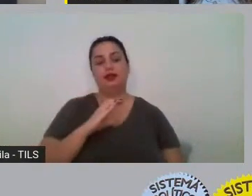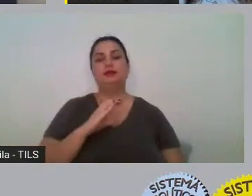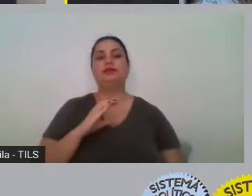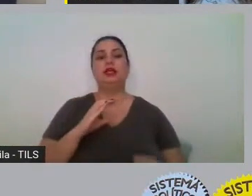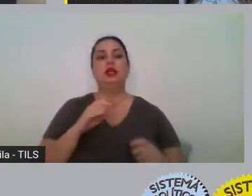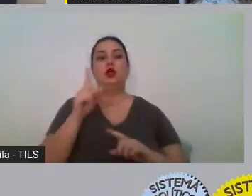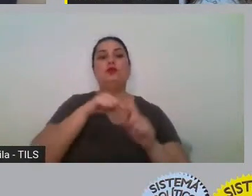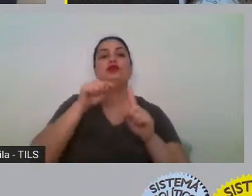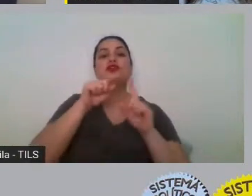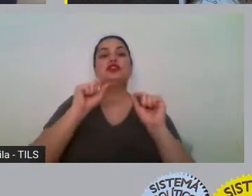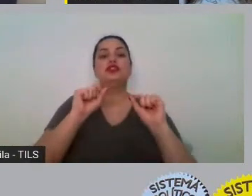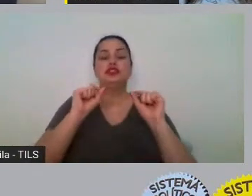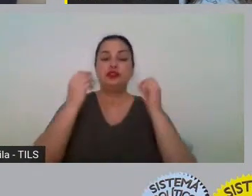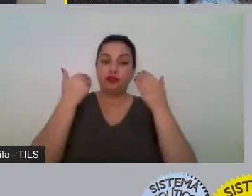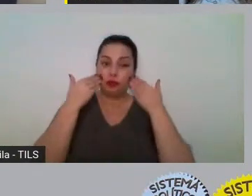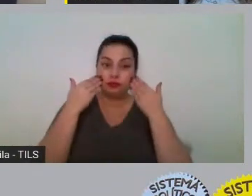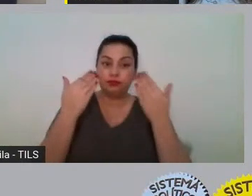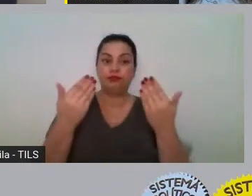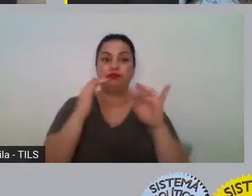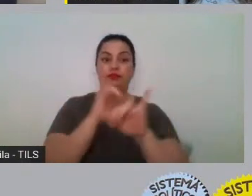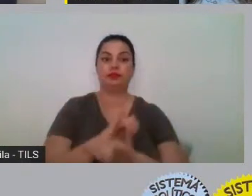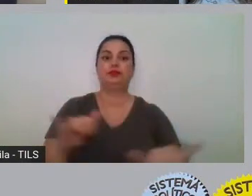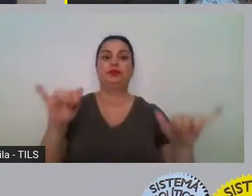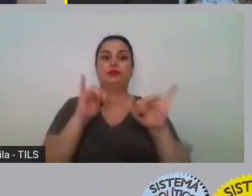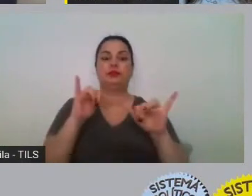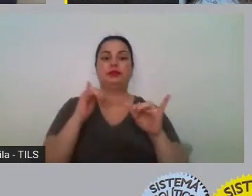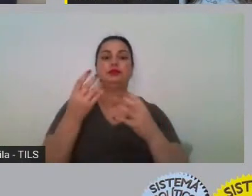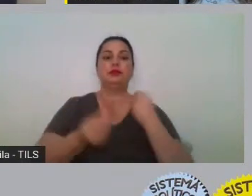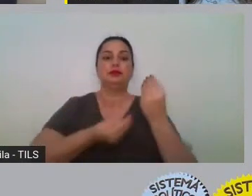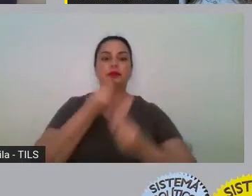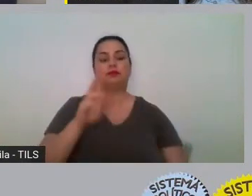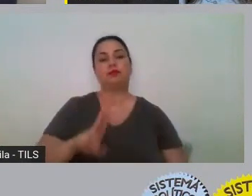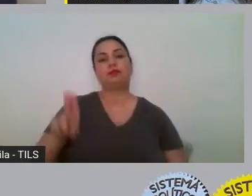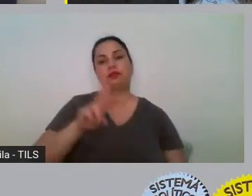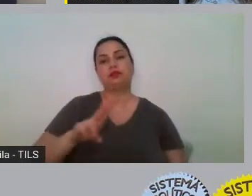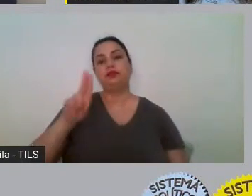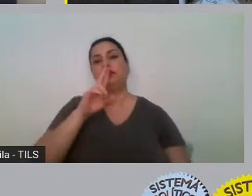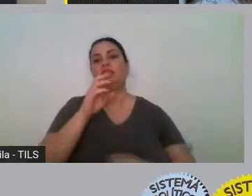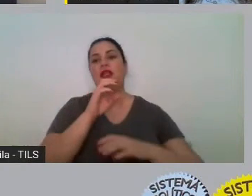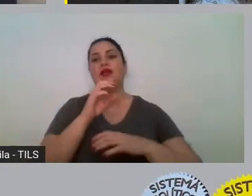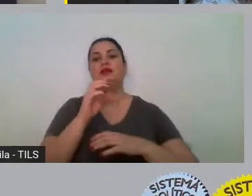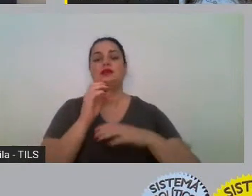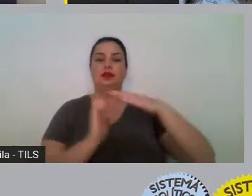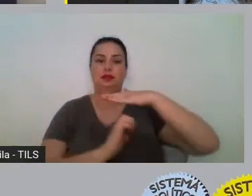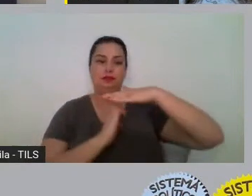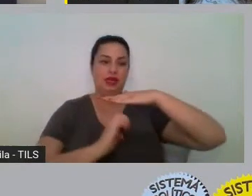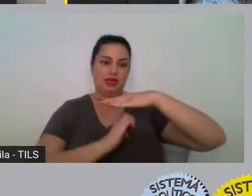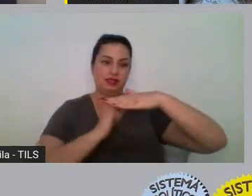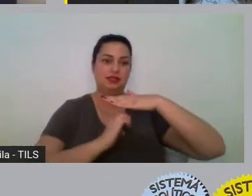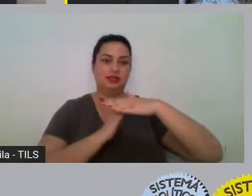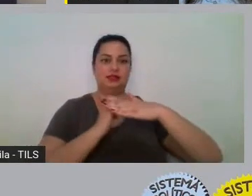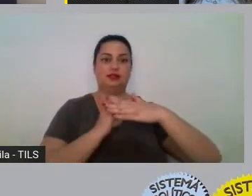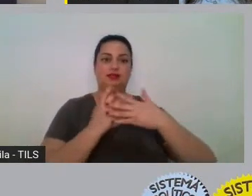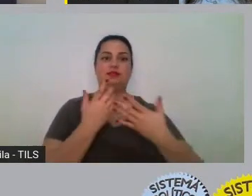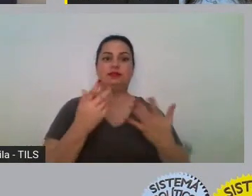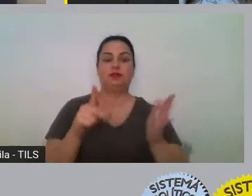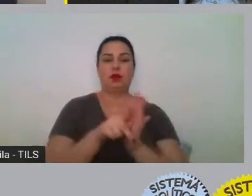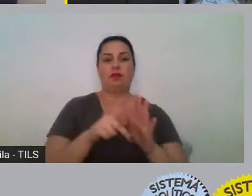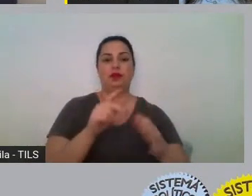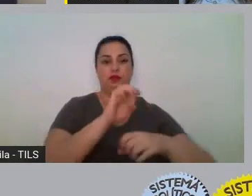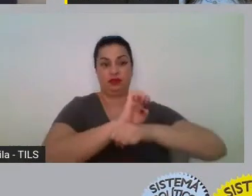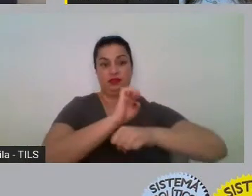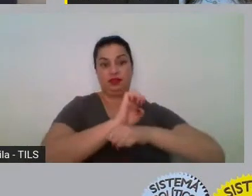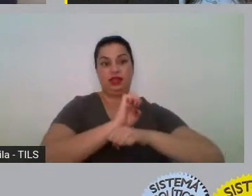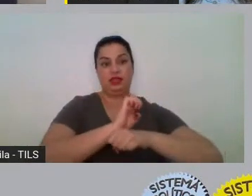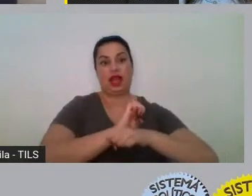regionais usaram os bancos e as empresas estatais para o enriquecimento privado, para revelarmos aos trabalhadores que os mesmos que estiveram por